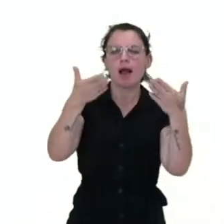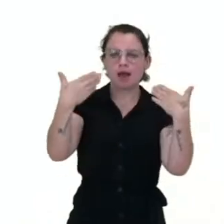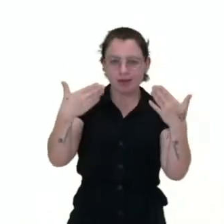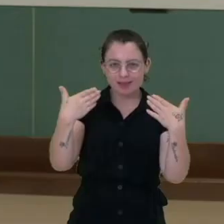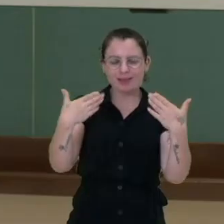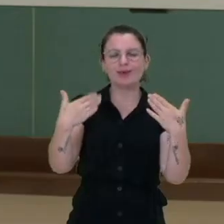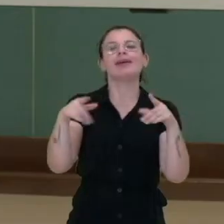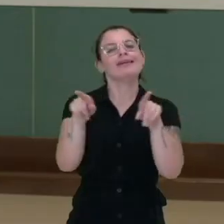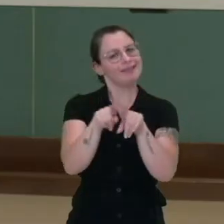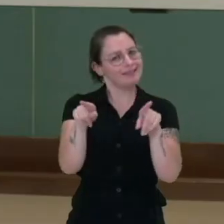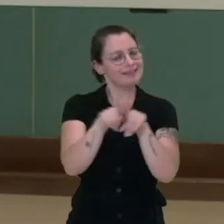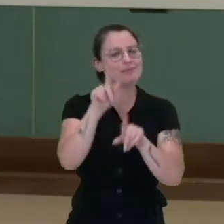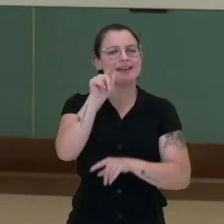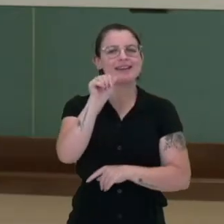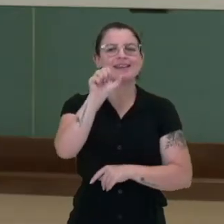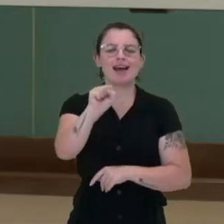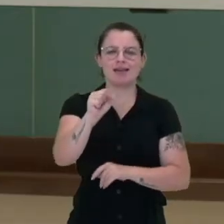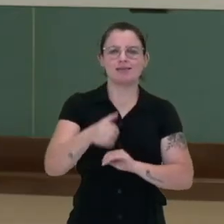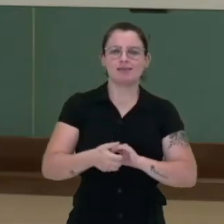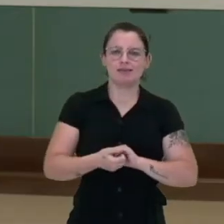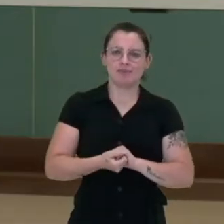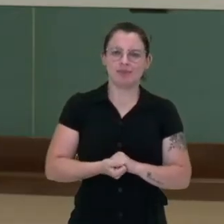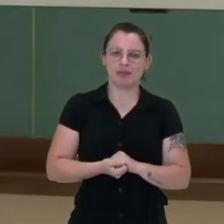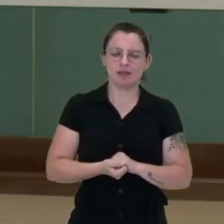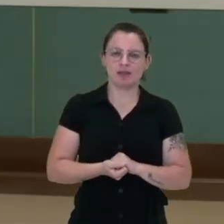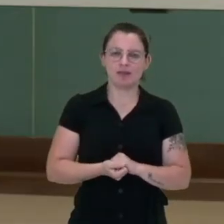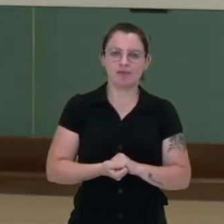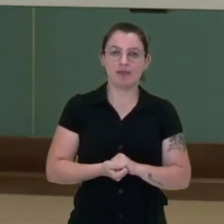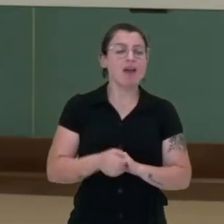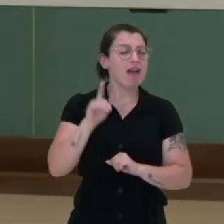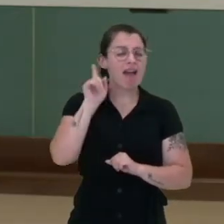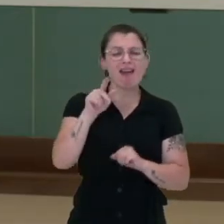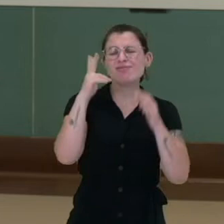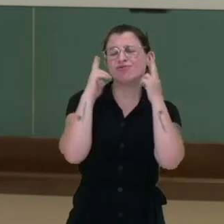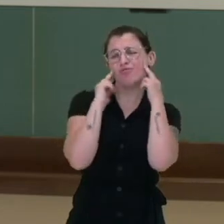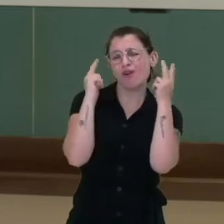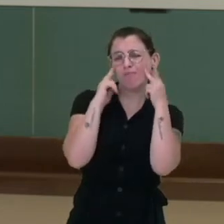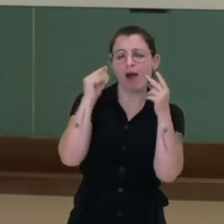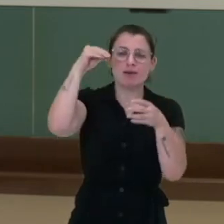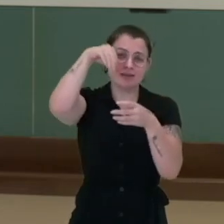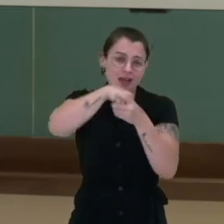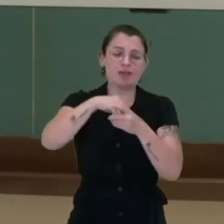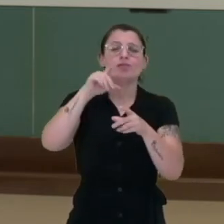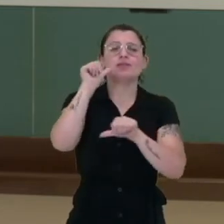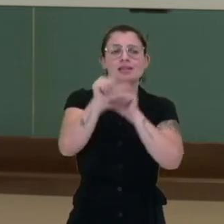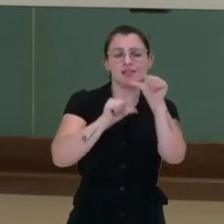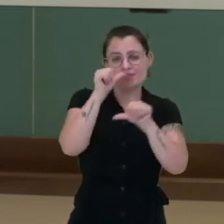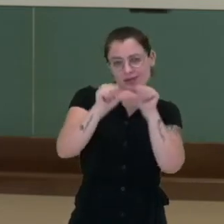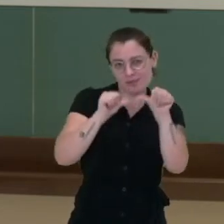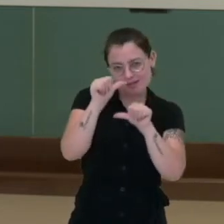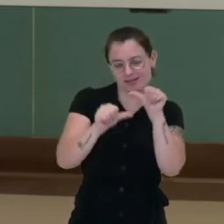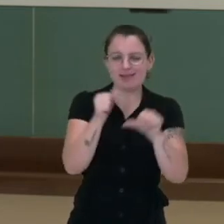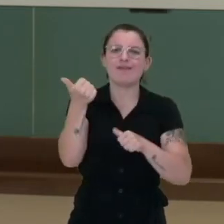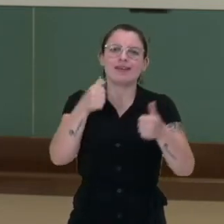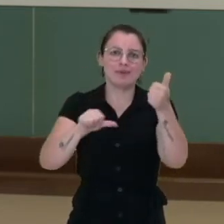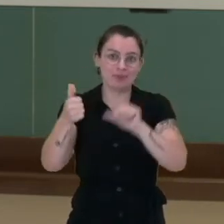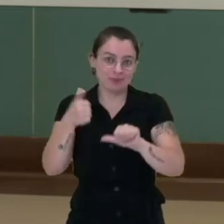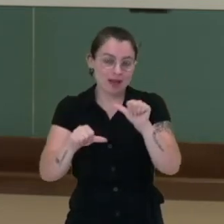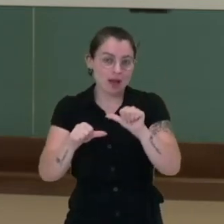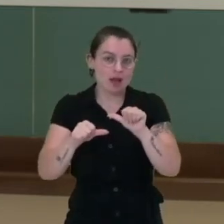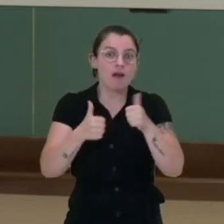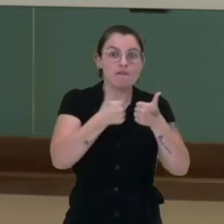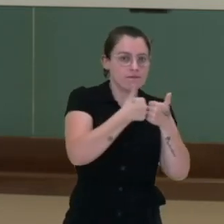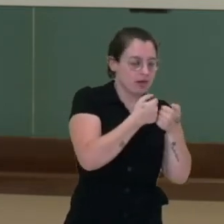de luz. Então é muito comum isso nas transformações químicas. Enquanto nas físicas é o aspecto